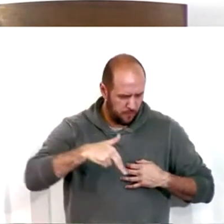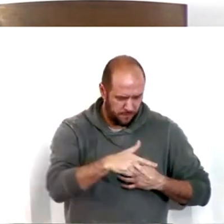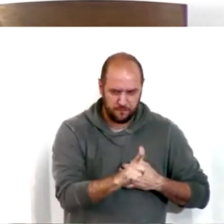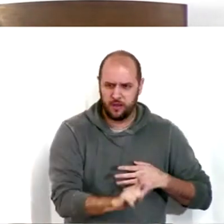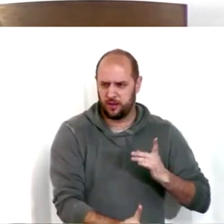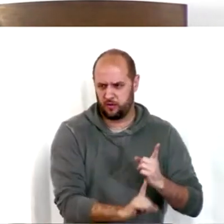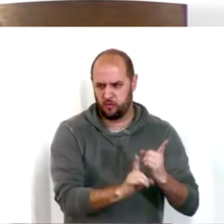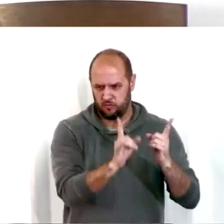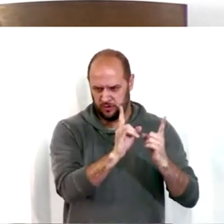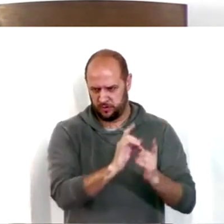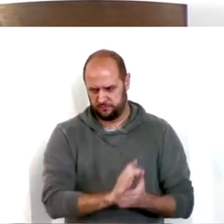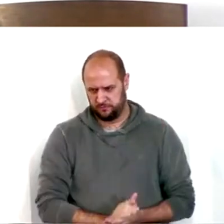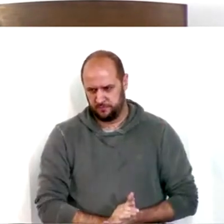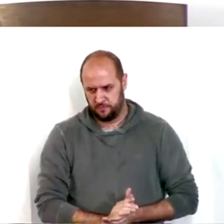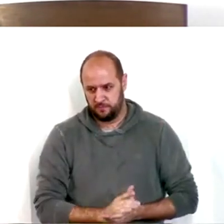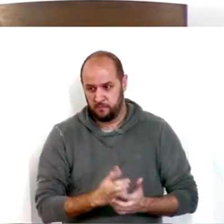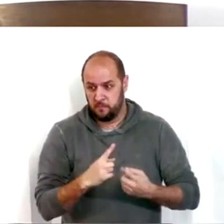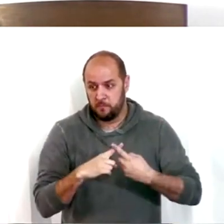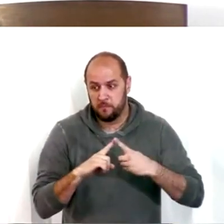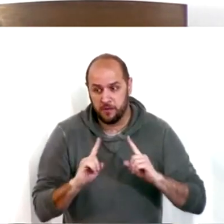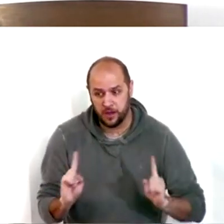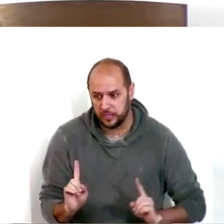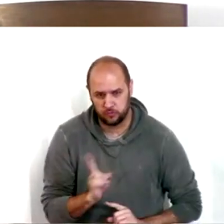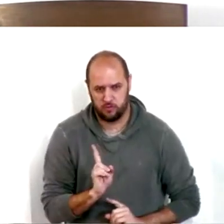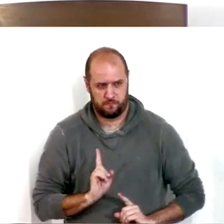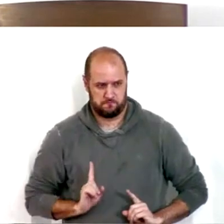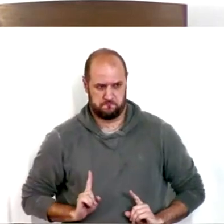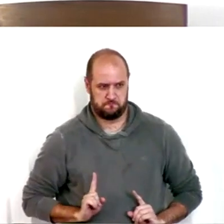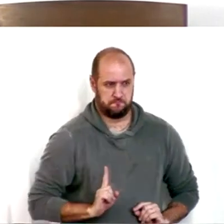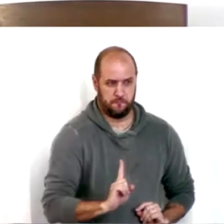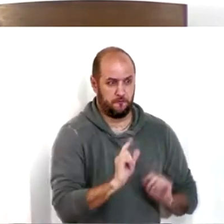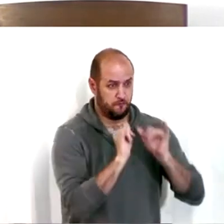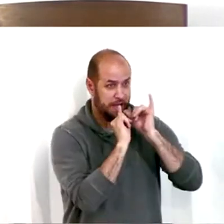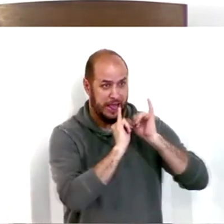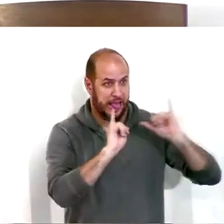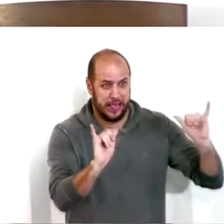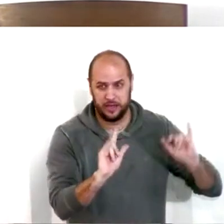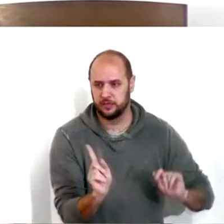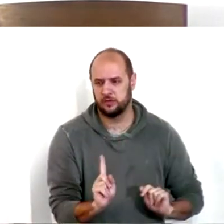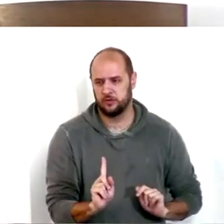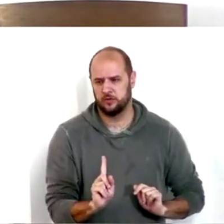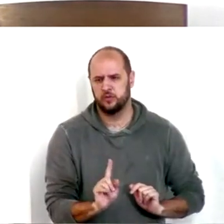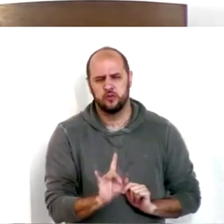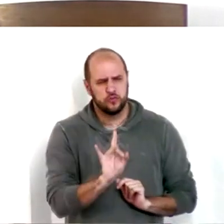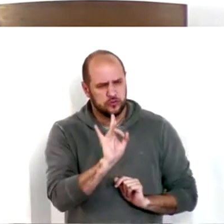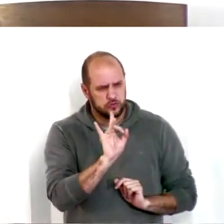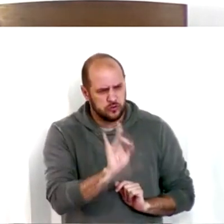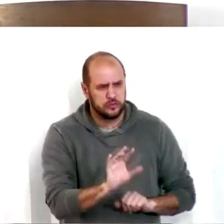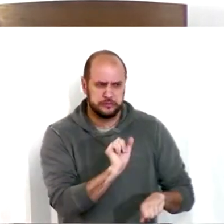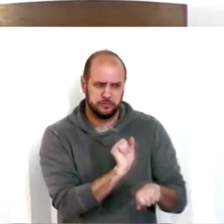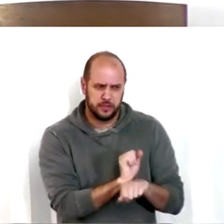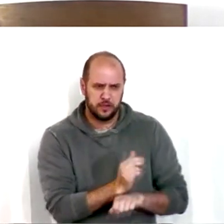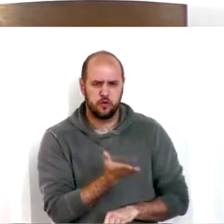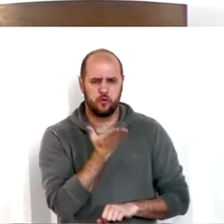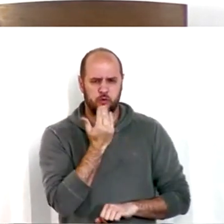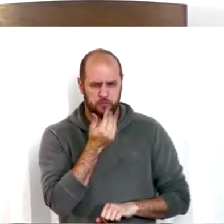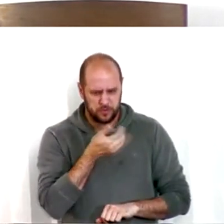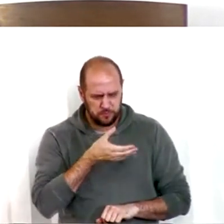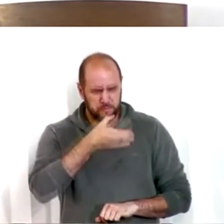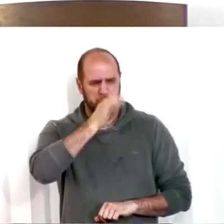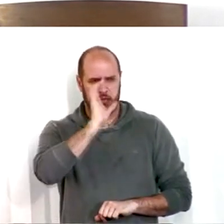eira. Porém, não te des a conhecer ao homem, até que ele tenha acabado de comer e